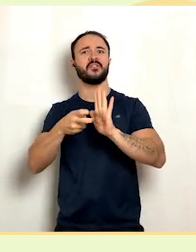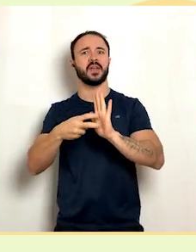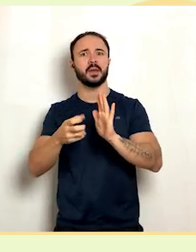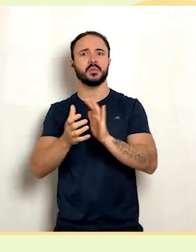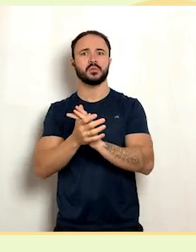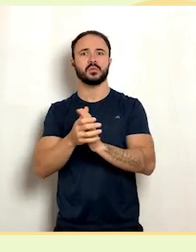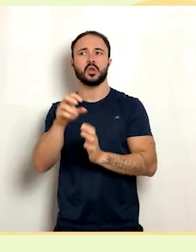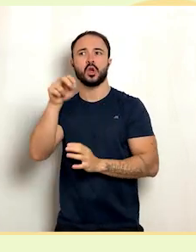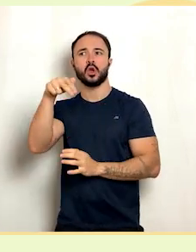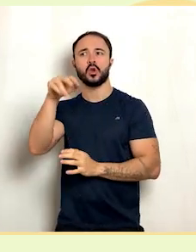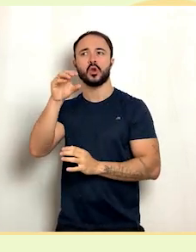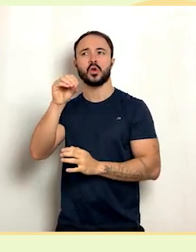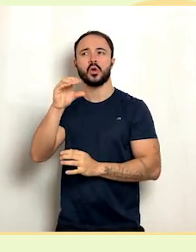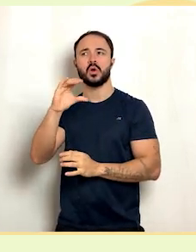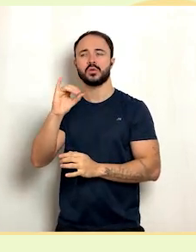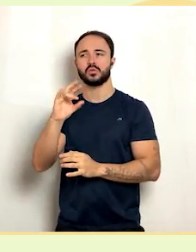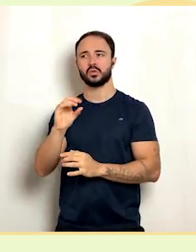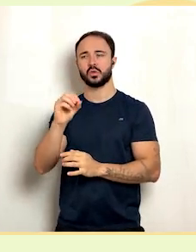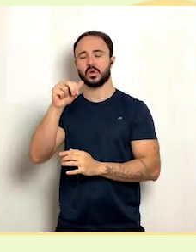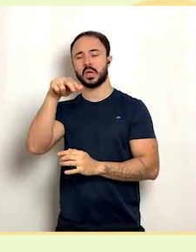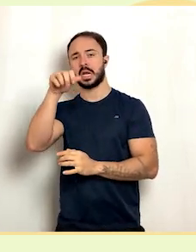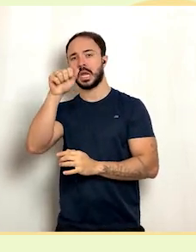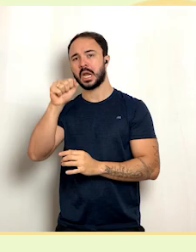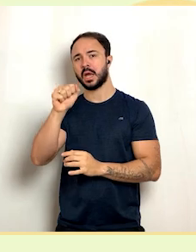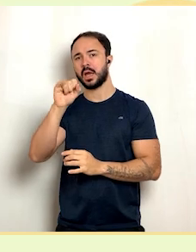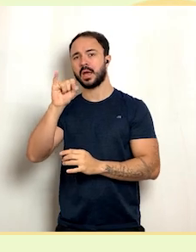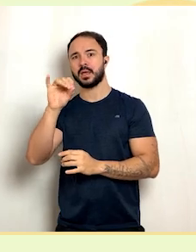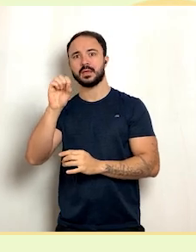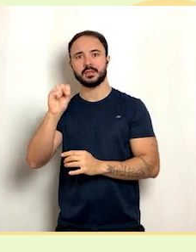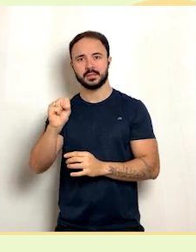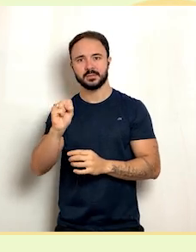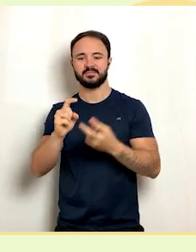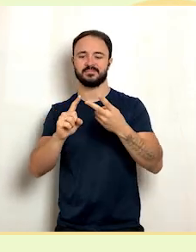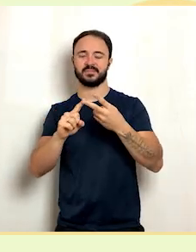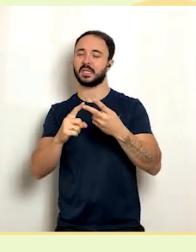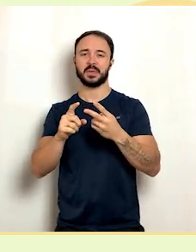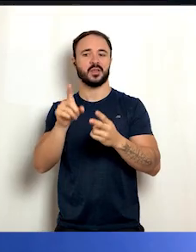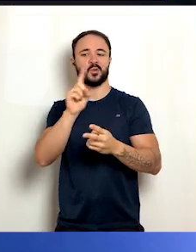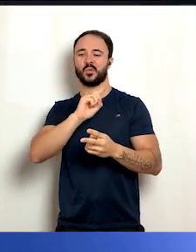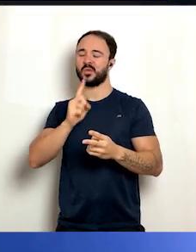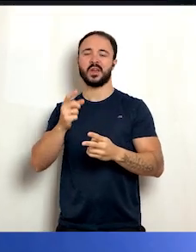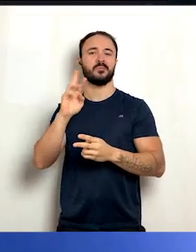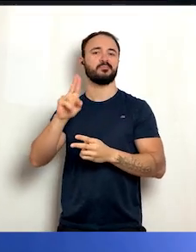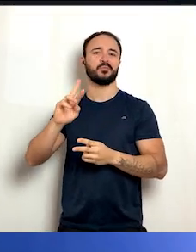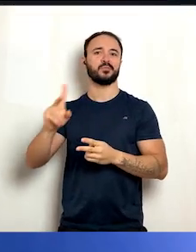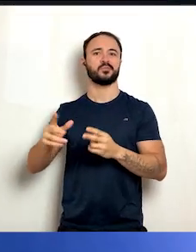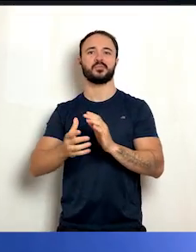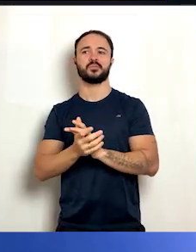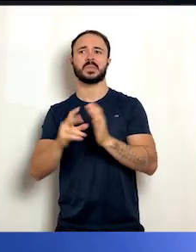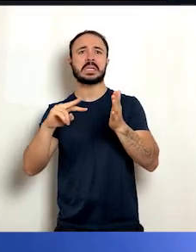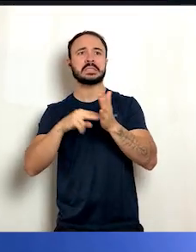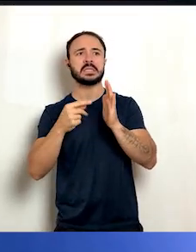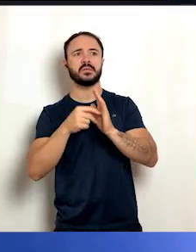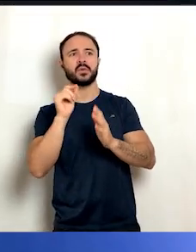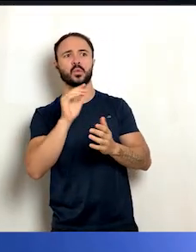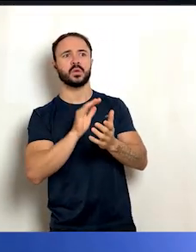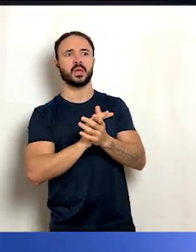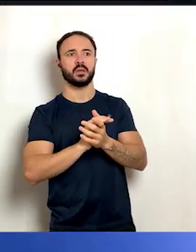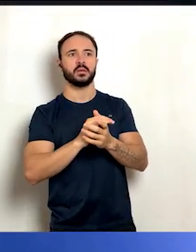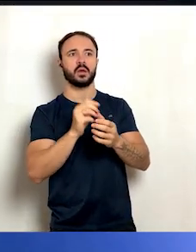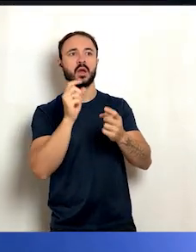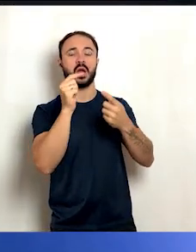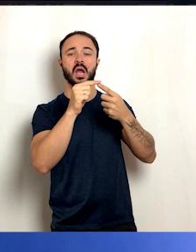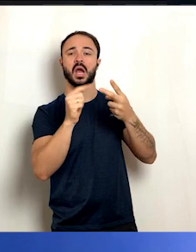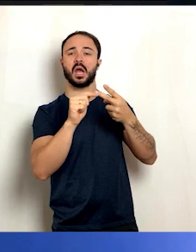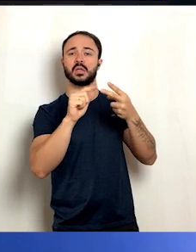nocionais e os não nocionais, sendo os verbos nocionais aqueles que indicam ação, atuando sempre como